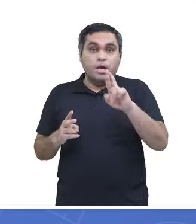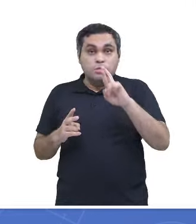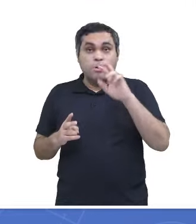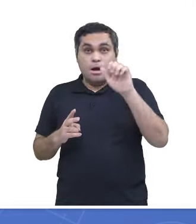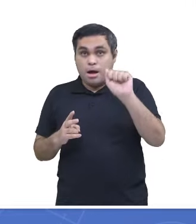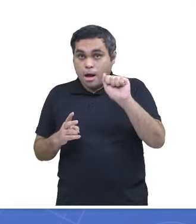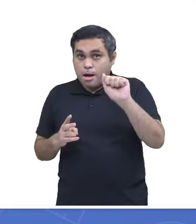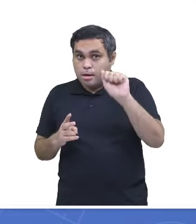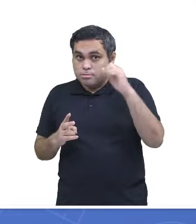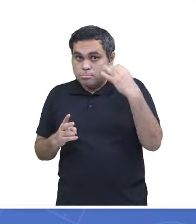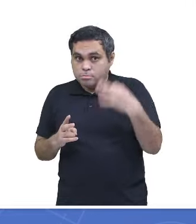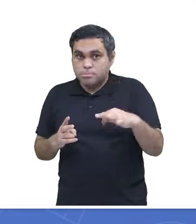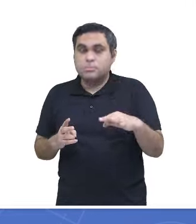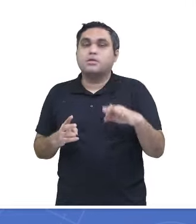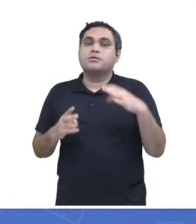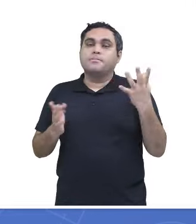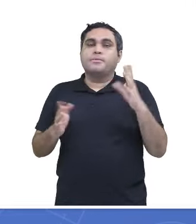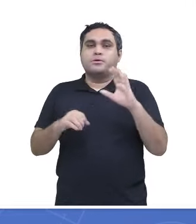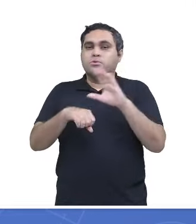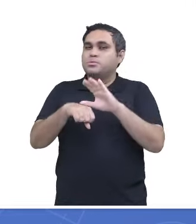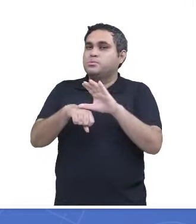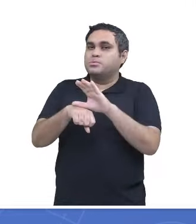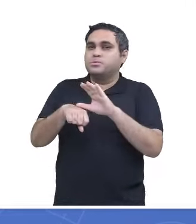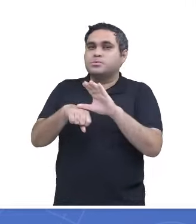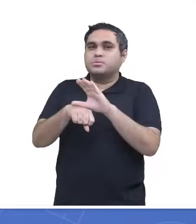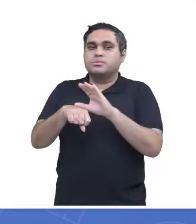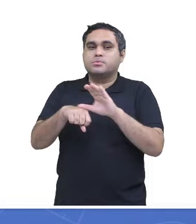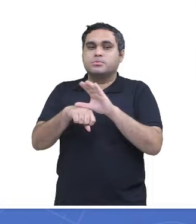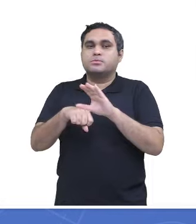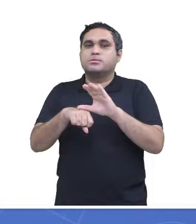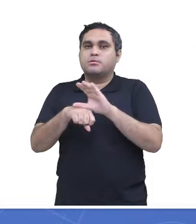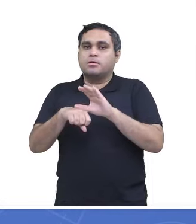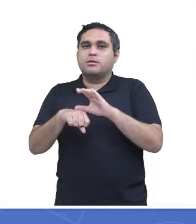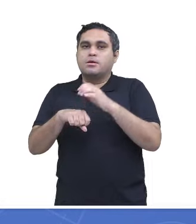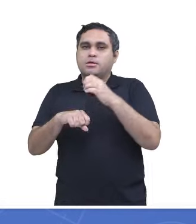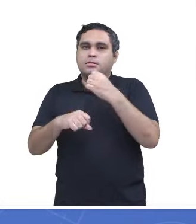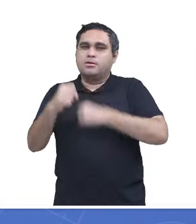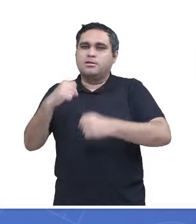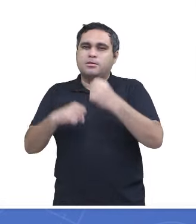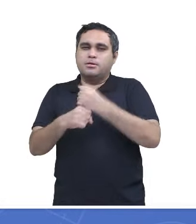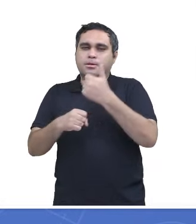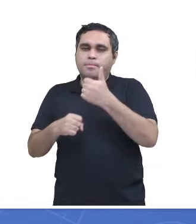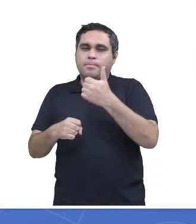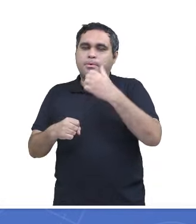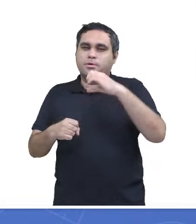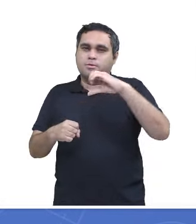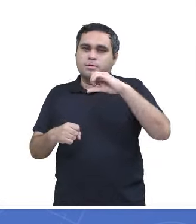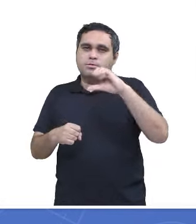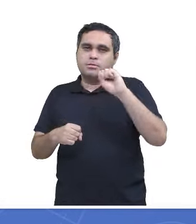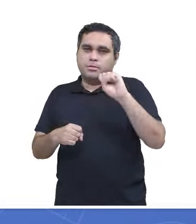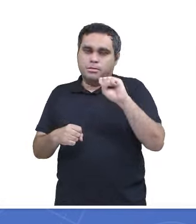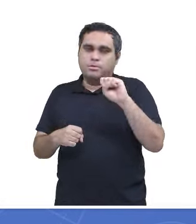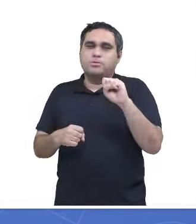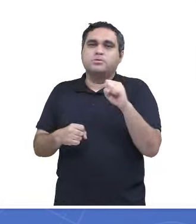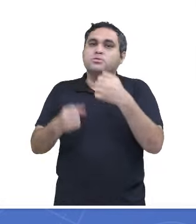e diz: a legislação para a juventude, derivada da Constituição de 1988,